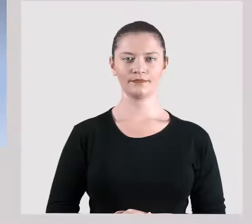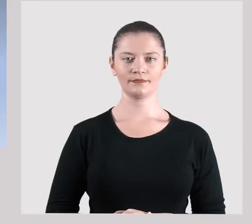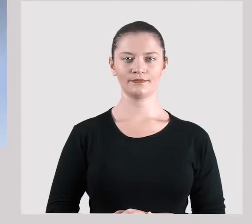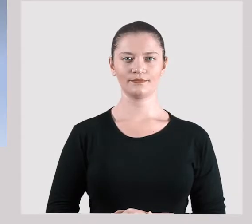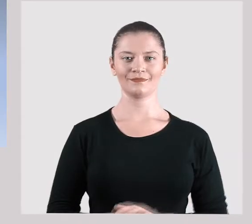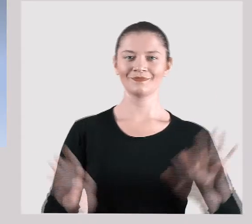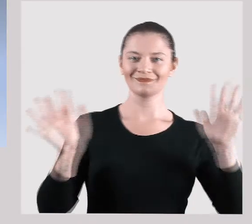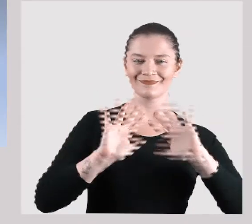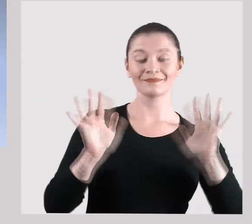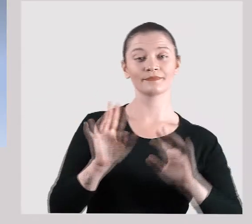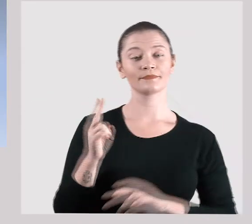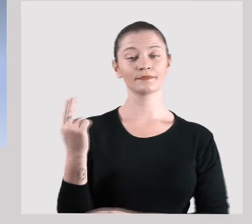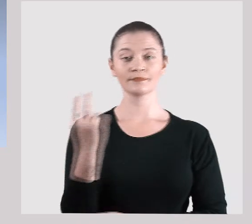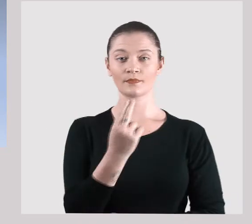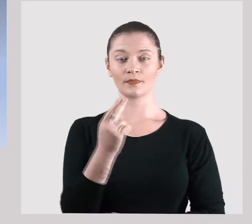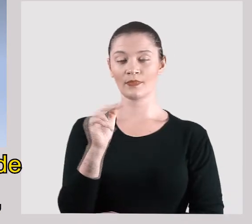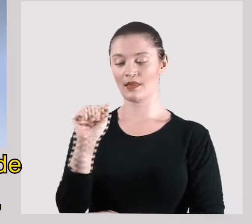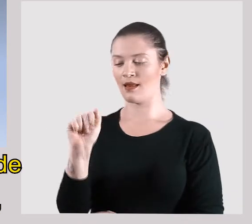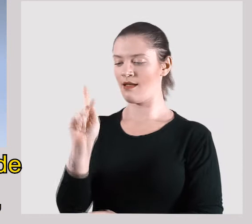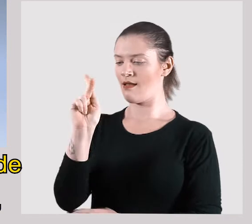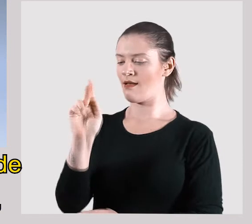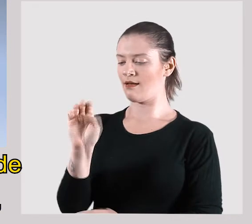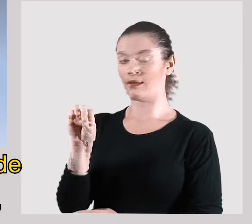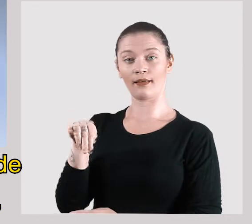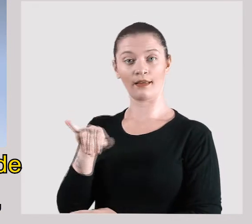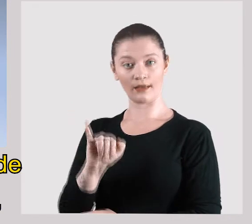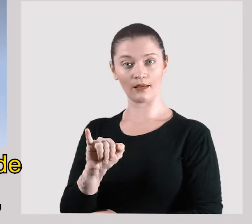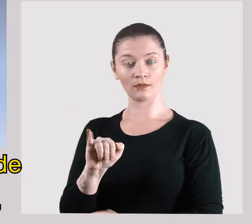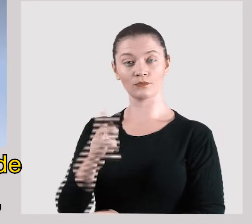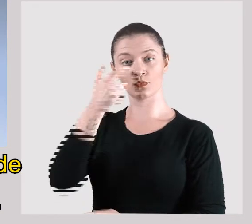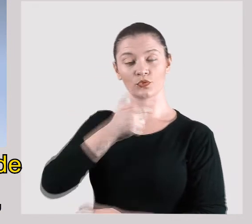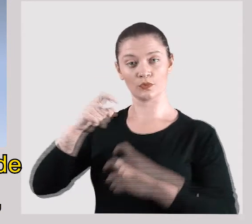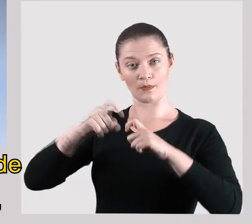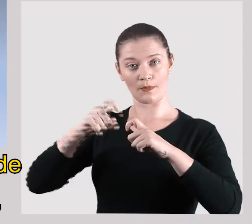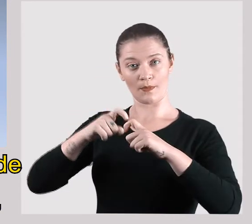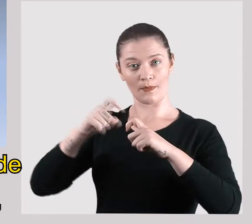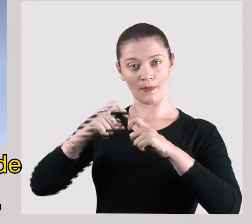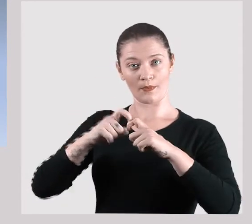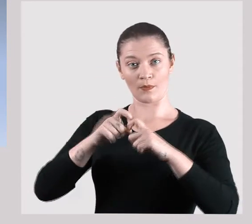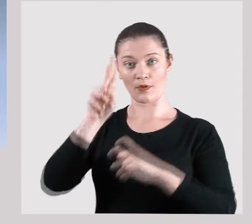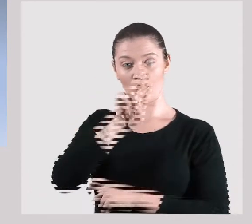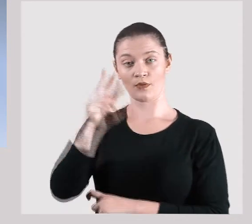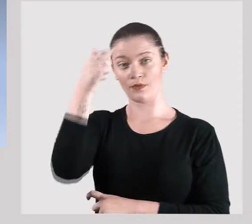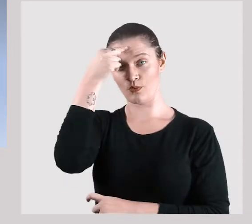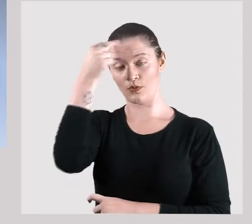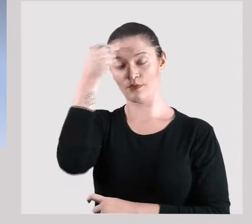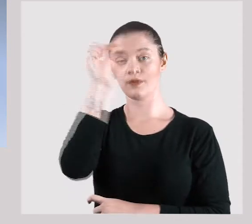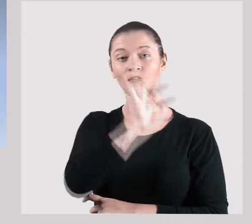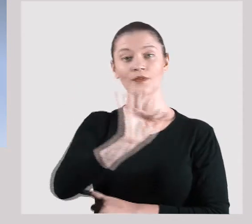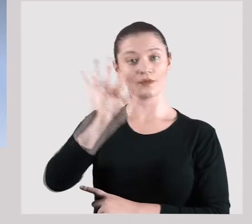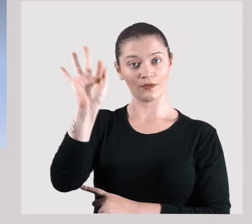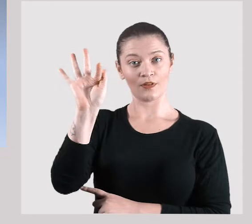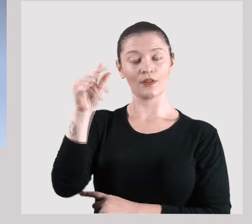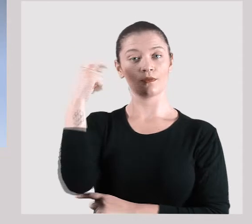Bom, pessoal, meu nome é Akemi Shiba, eu sou médica pela Universidade Federal do Rio Grande do Sul, sou psiquiatra da